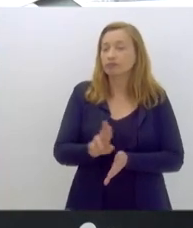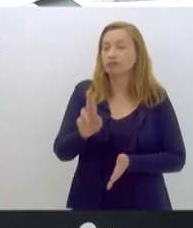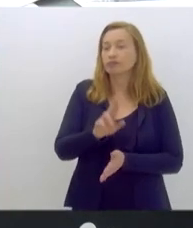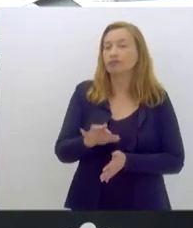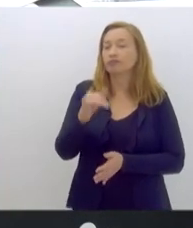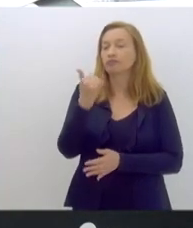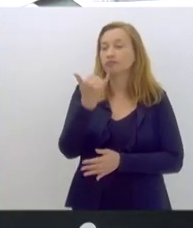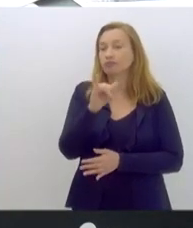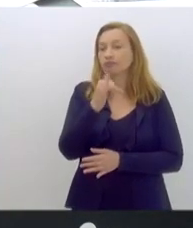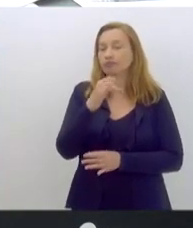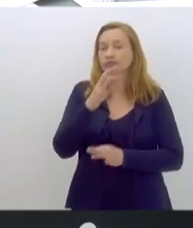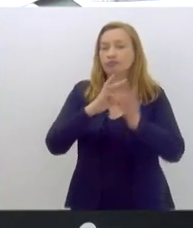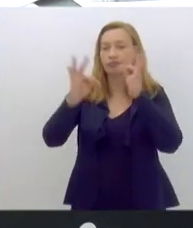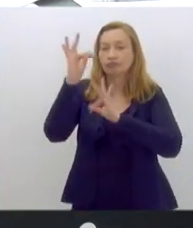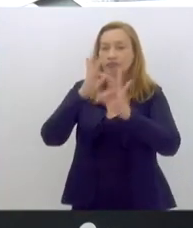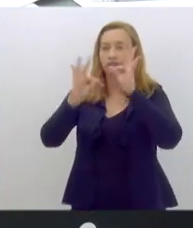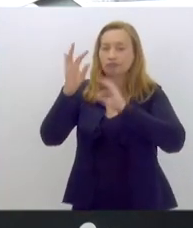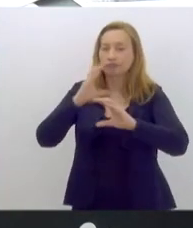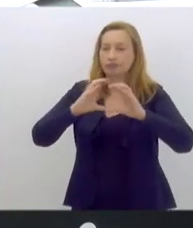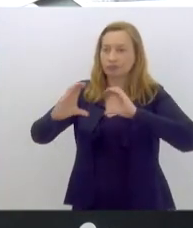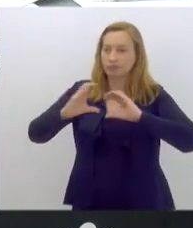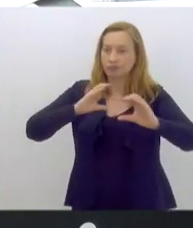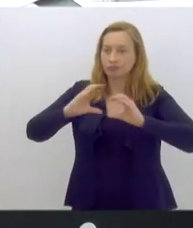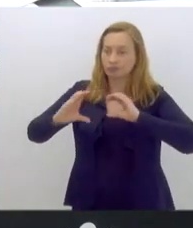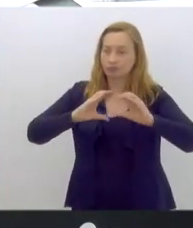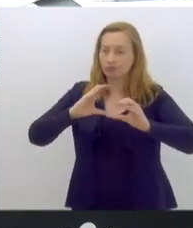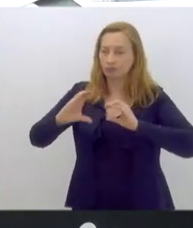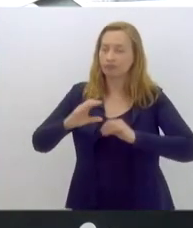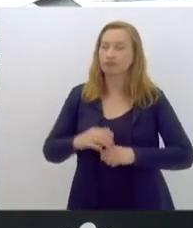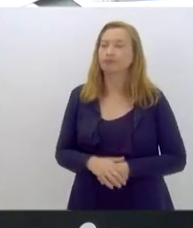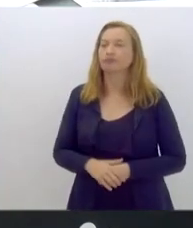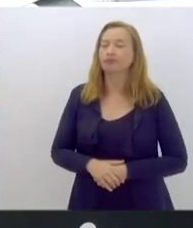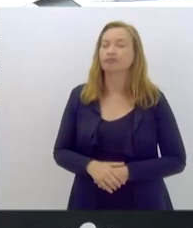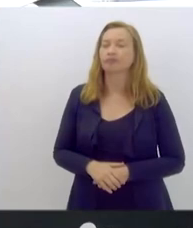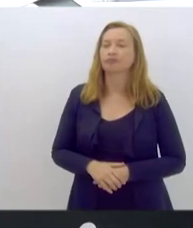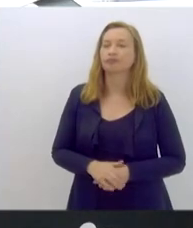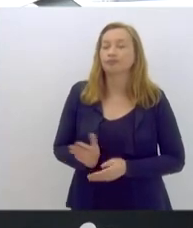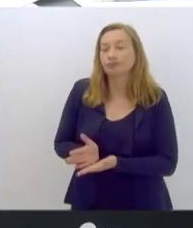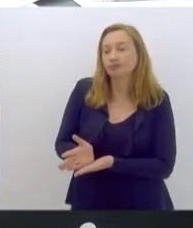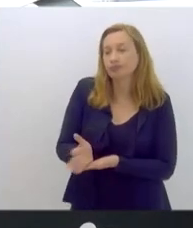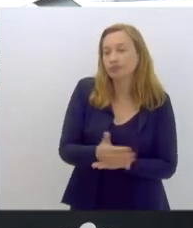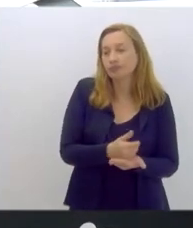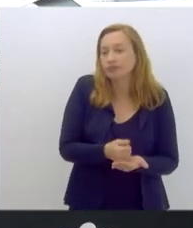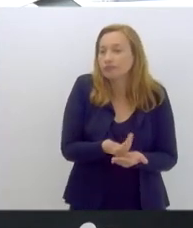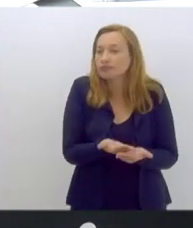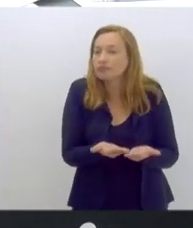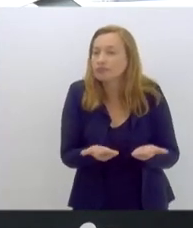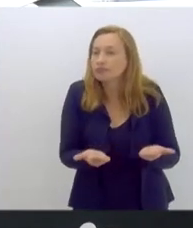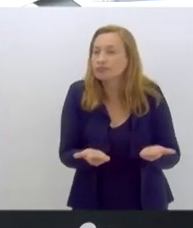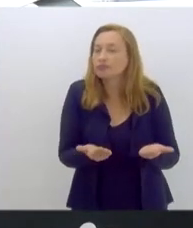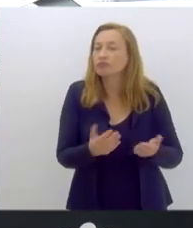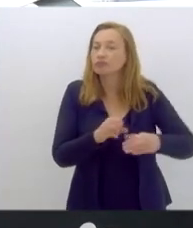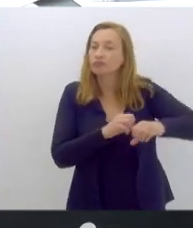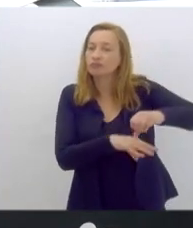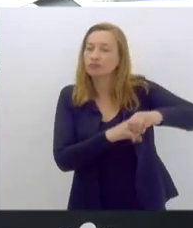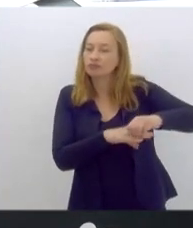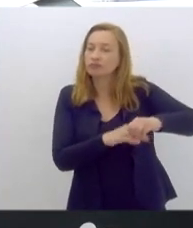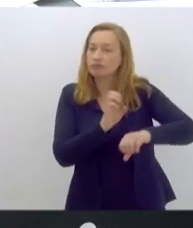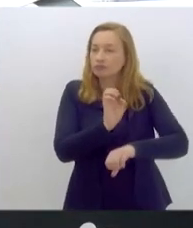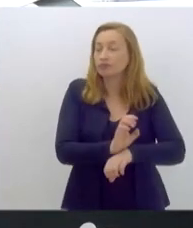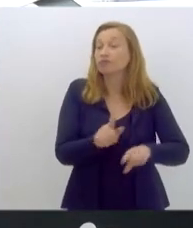que é o grosso do fundo Estadual de combate à pobreza e essa arrecadação caiu o fundo Estadual também